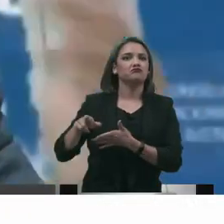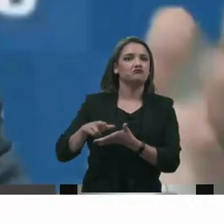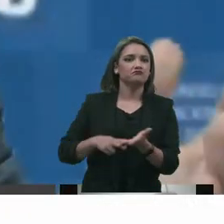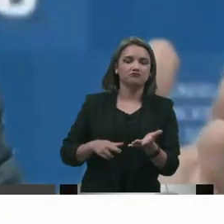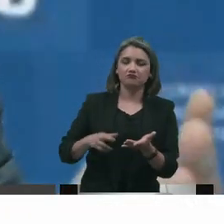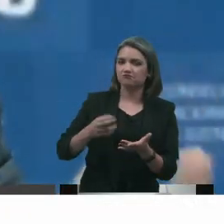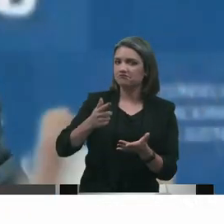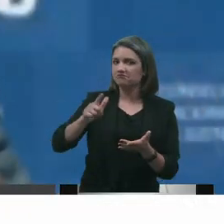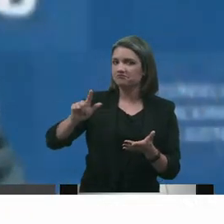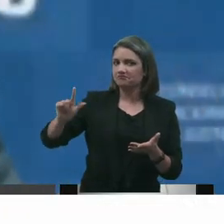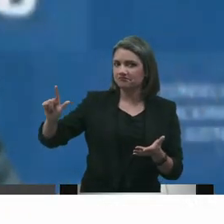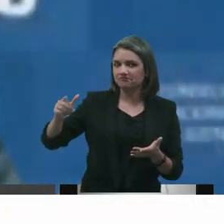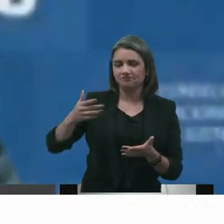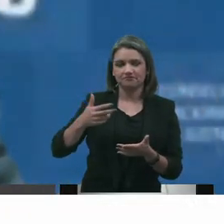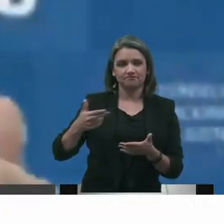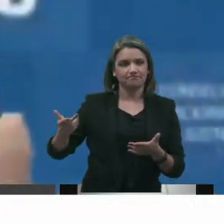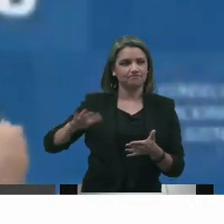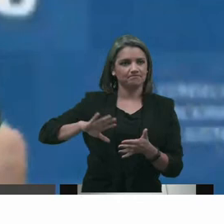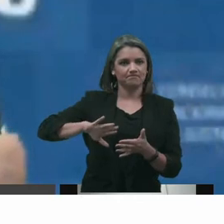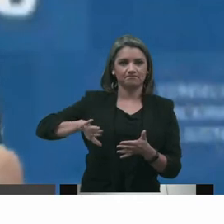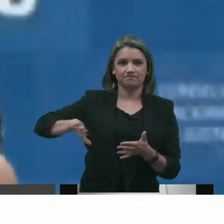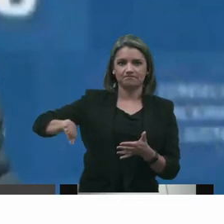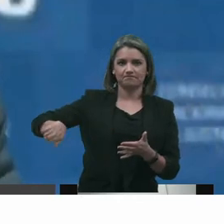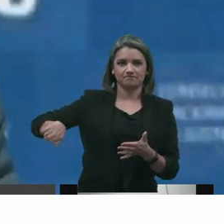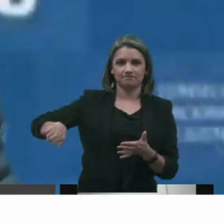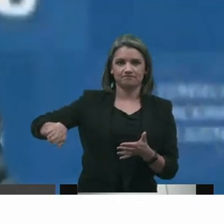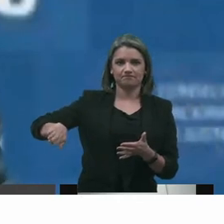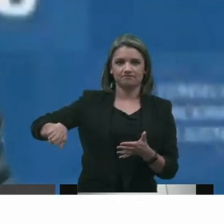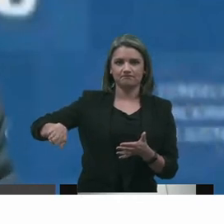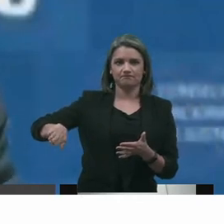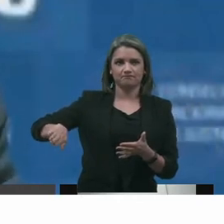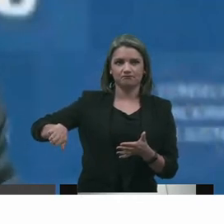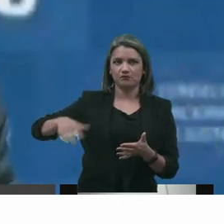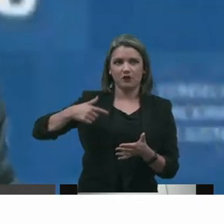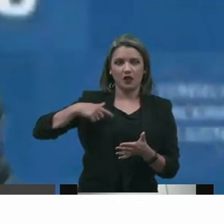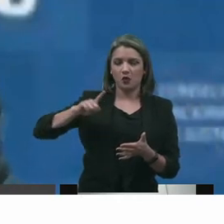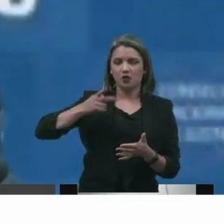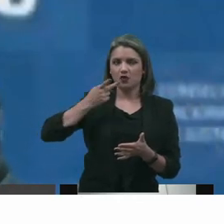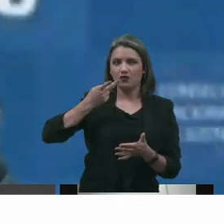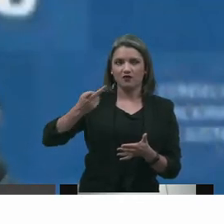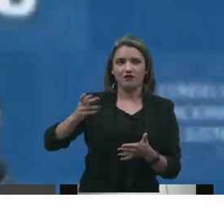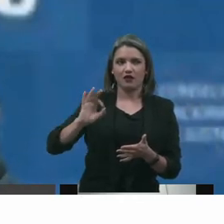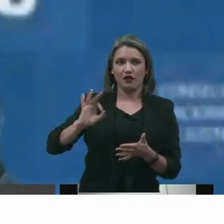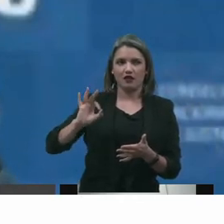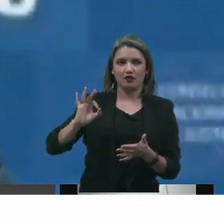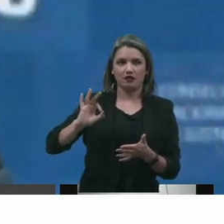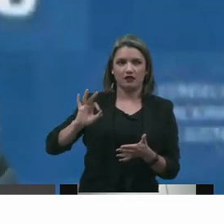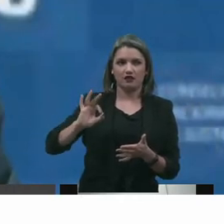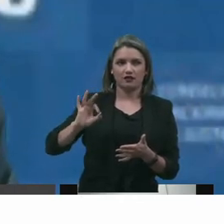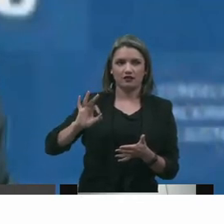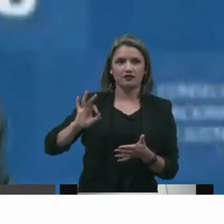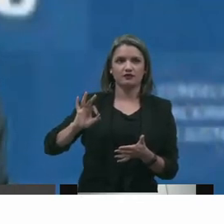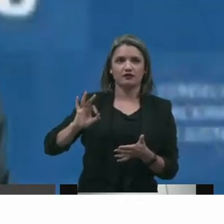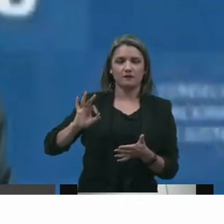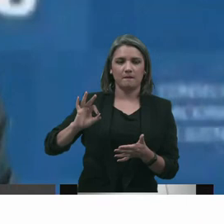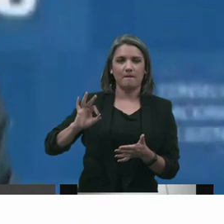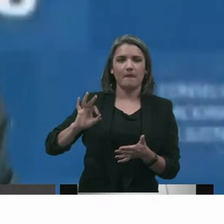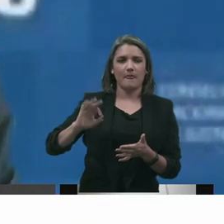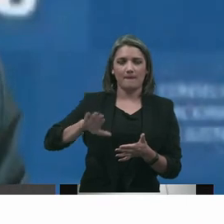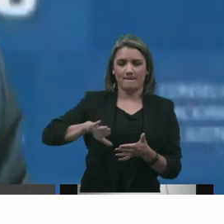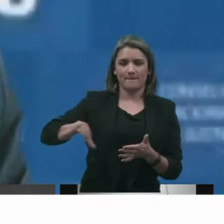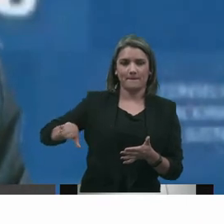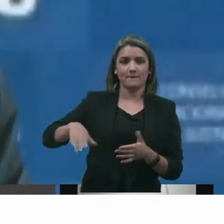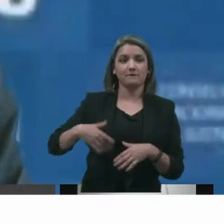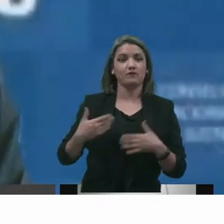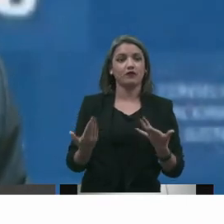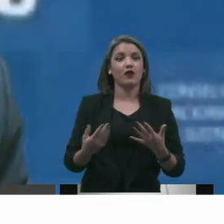e de outras situações, eu não tenho como me pronunciar e nem como tecer nenhum comentário.